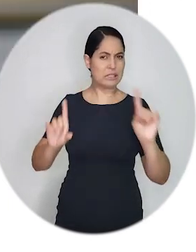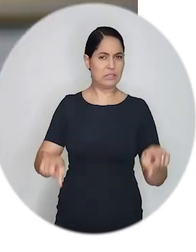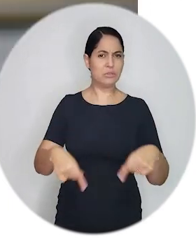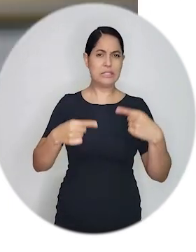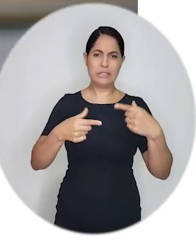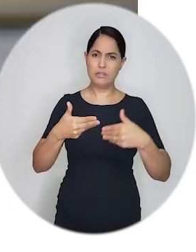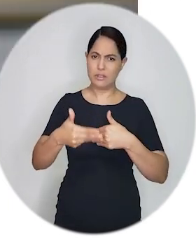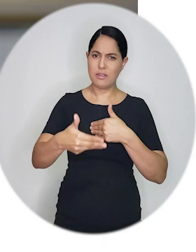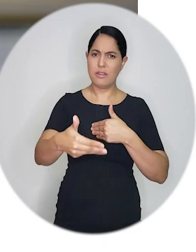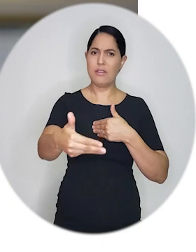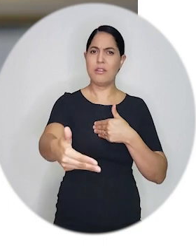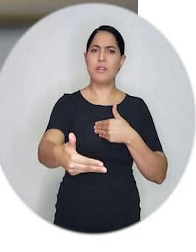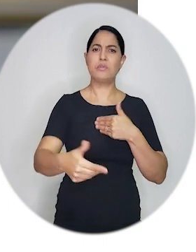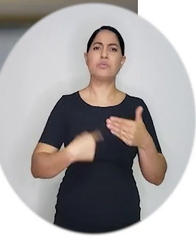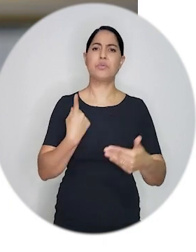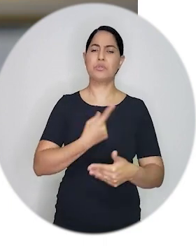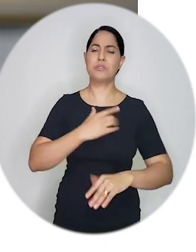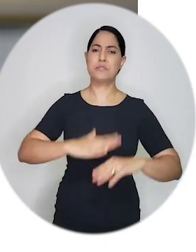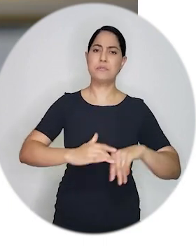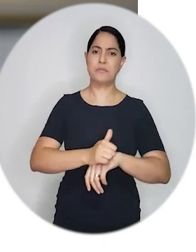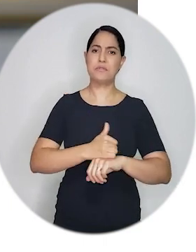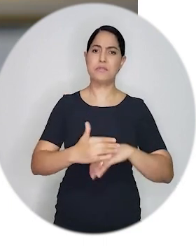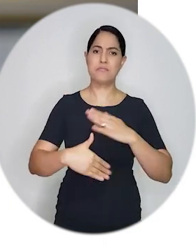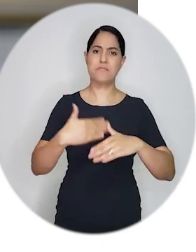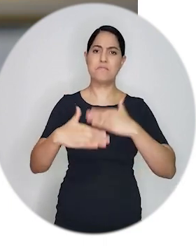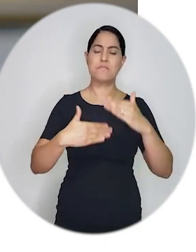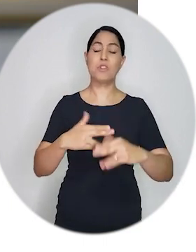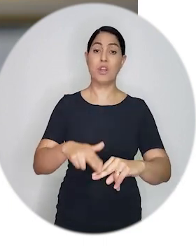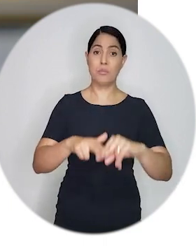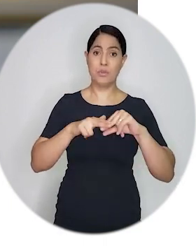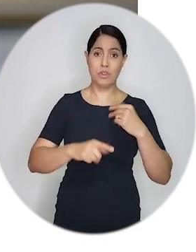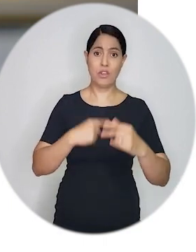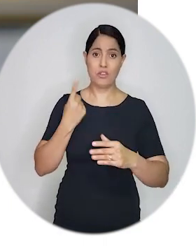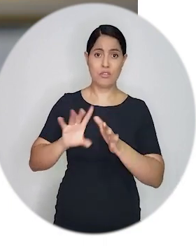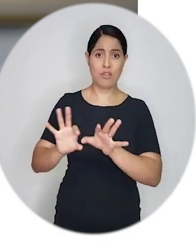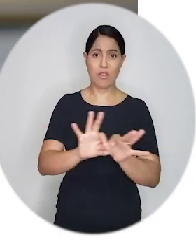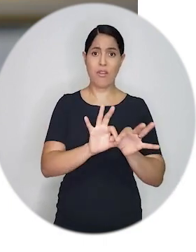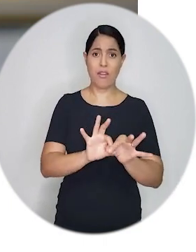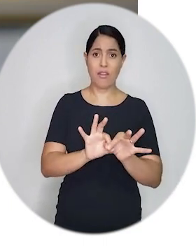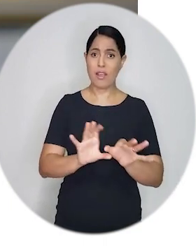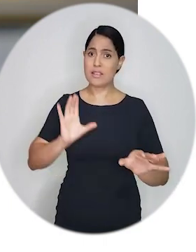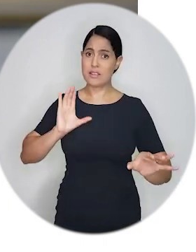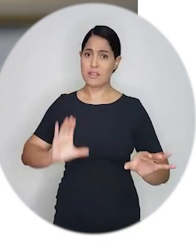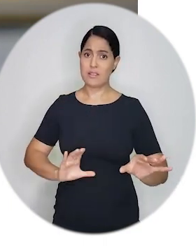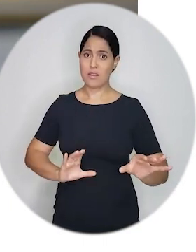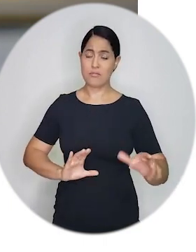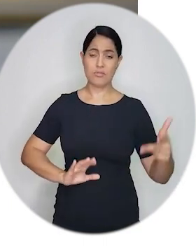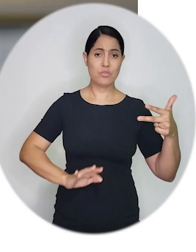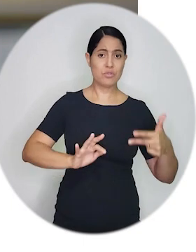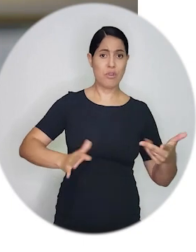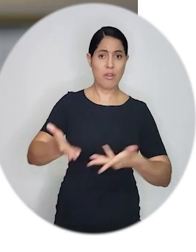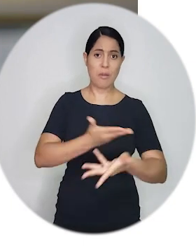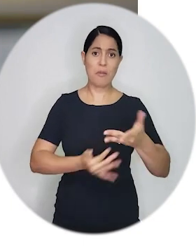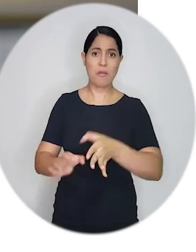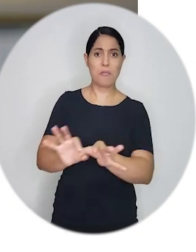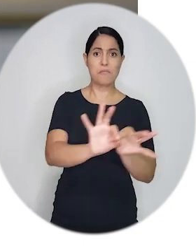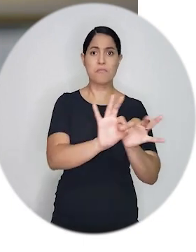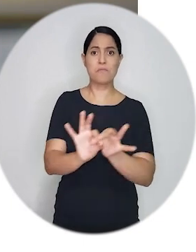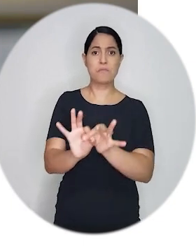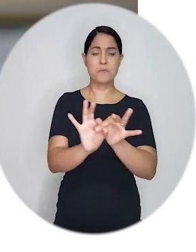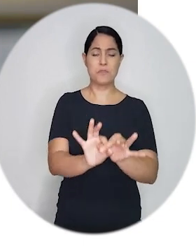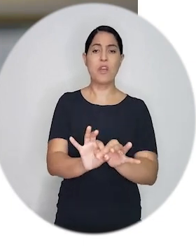à qualificação e desenvolvimento da profissão, entendendo que o fortalecimento do elo entre o cidadão e o poder judiciário